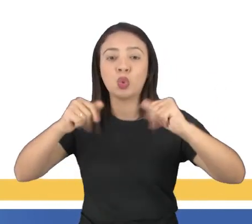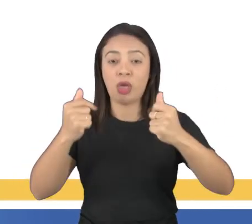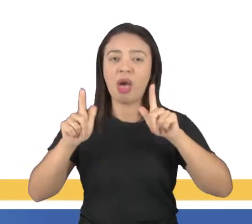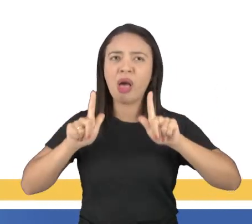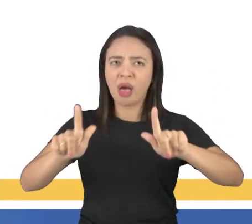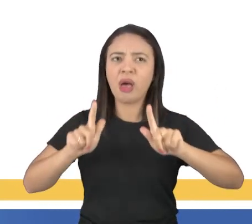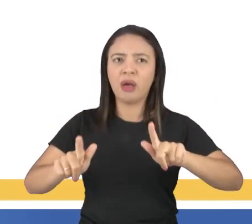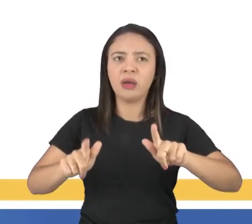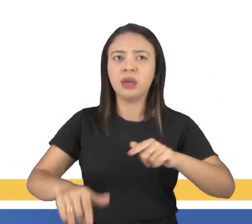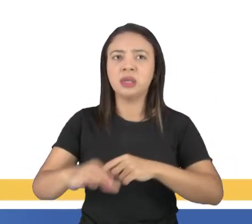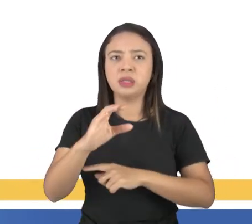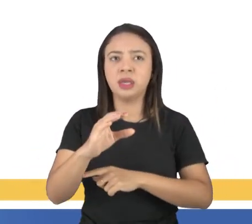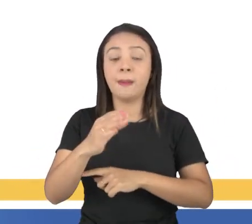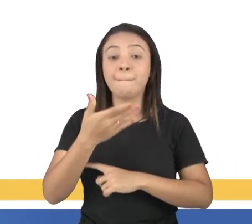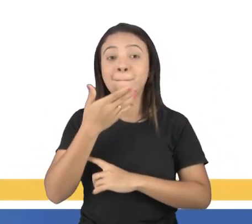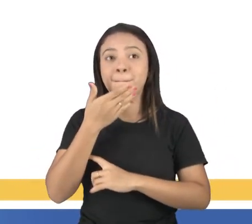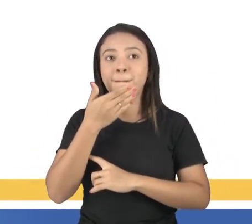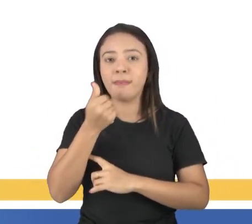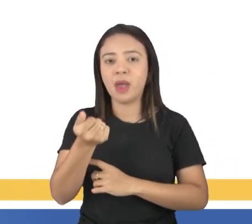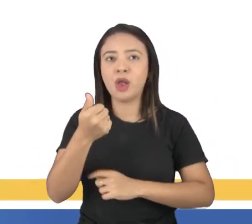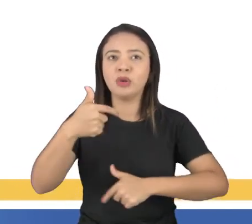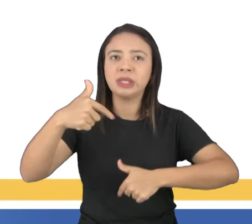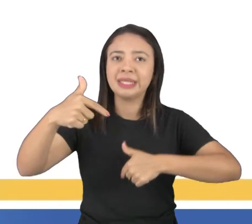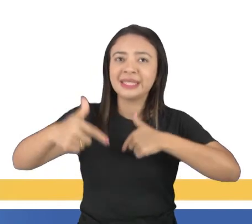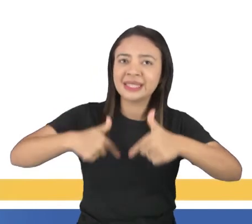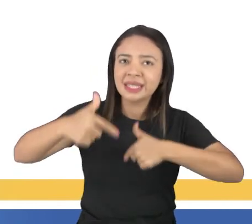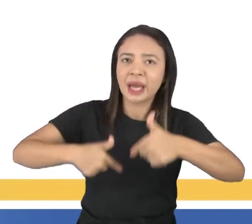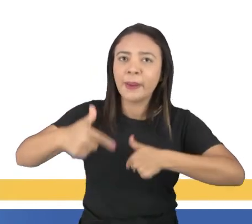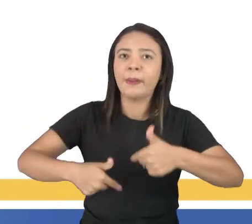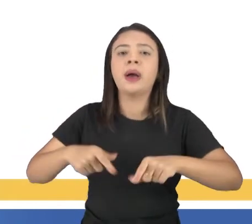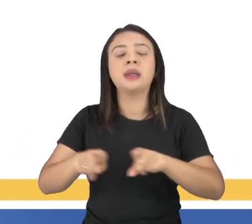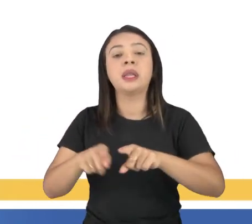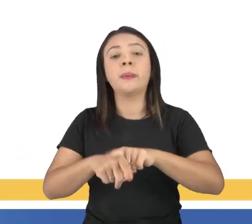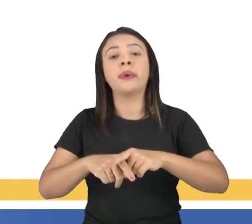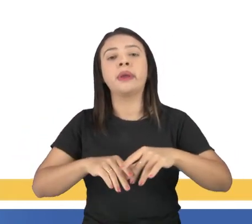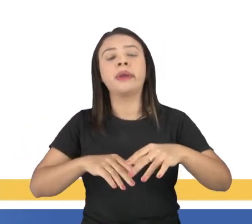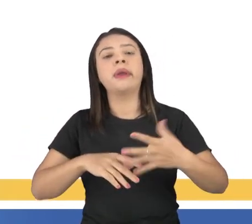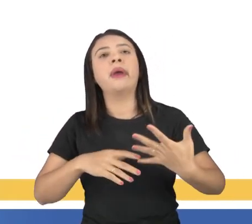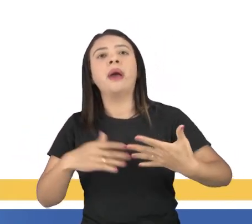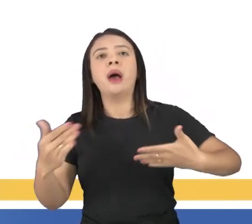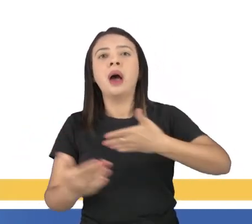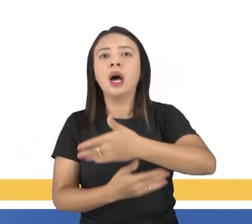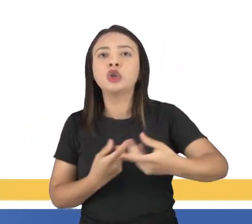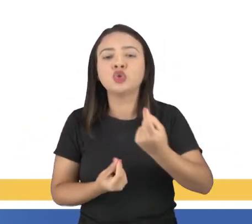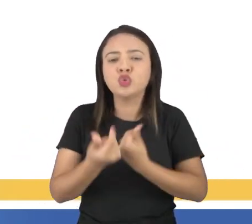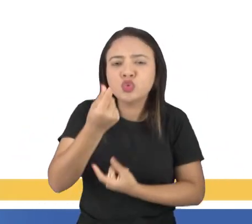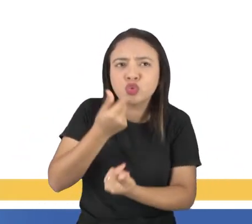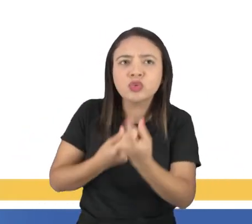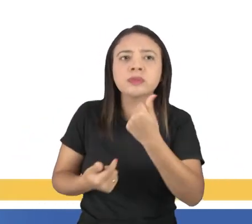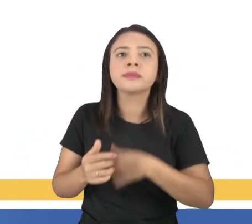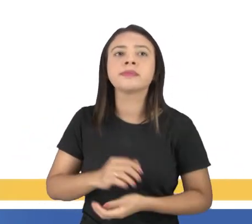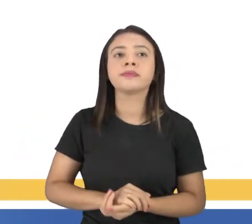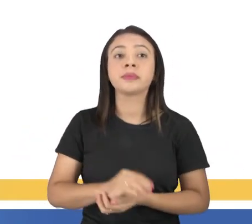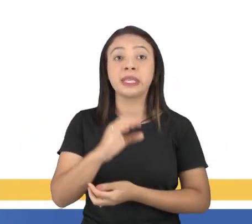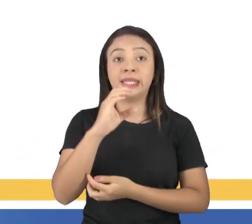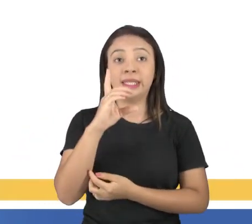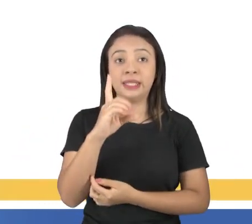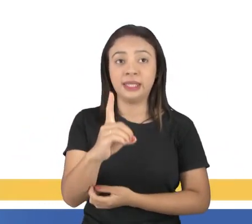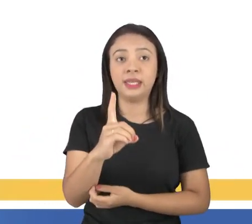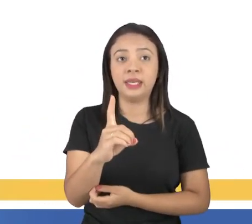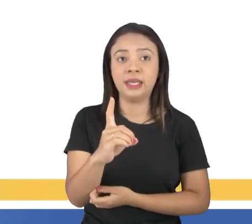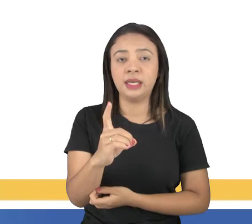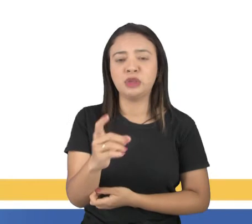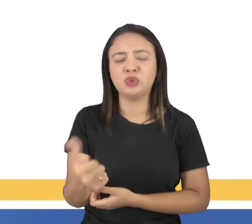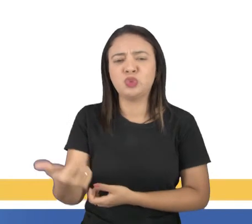Geram de empregos e das movimentações de capital financeiro. Ou D. Enfraquecem das instituições do governo através de